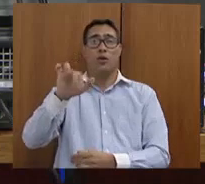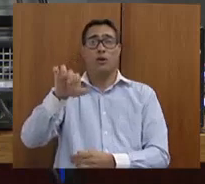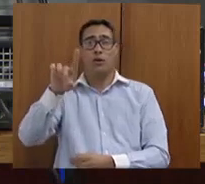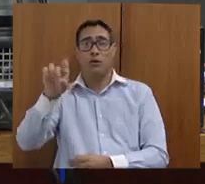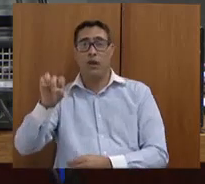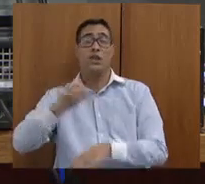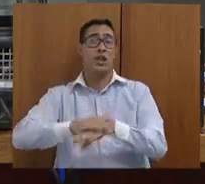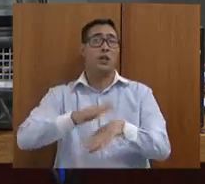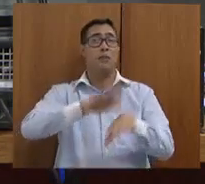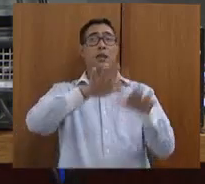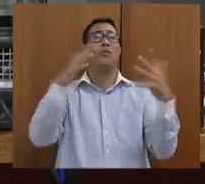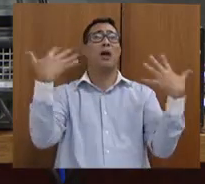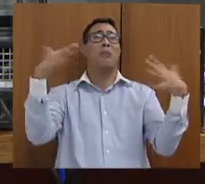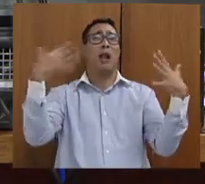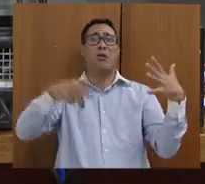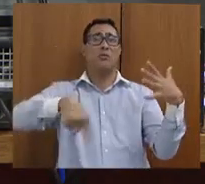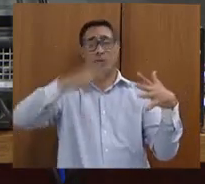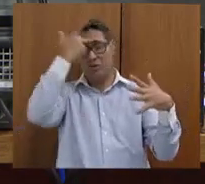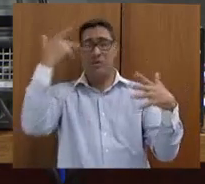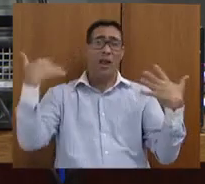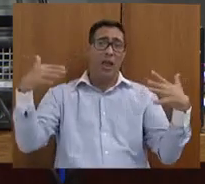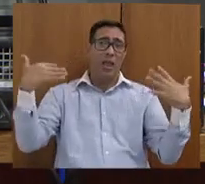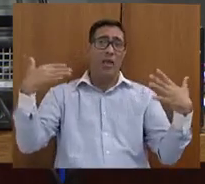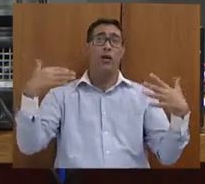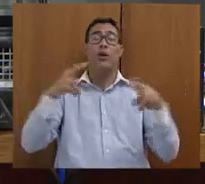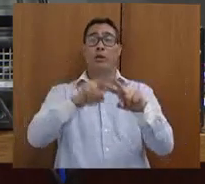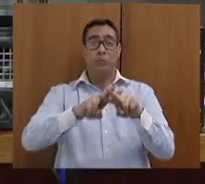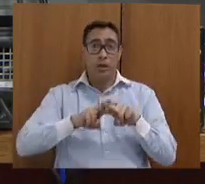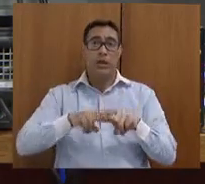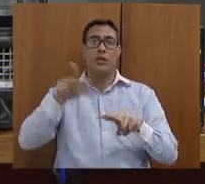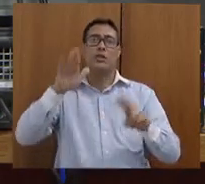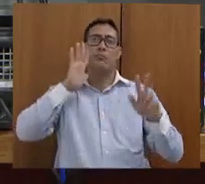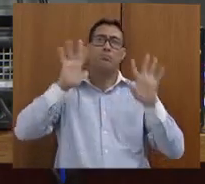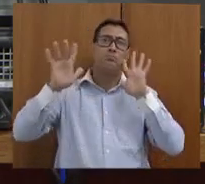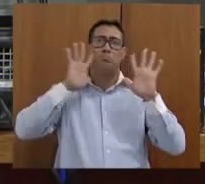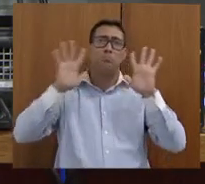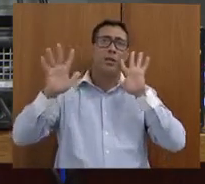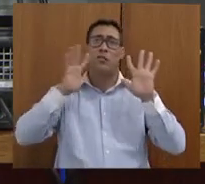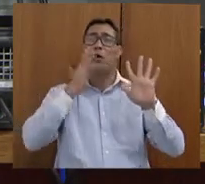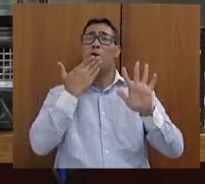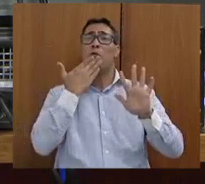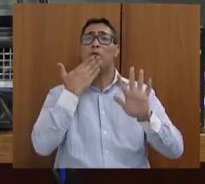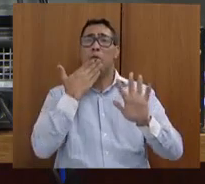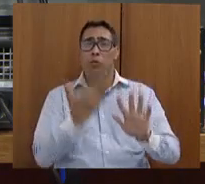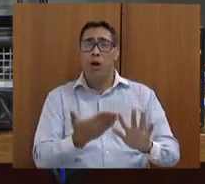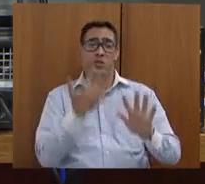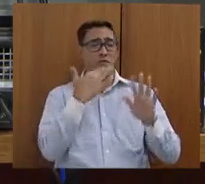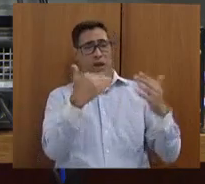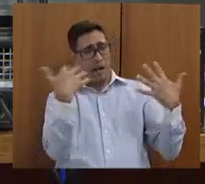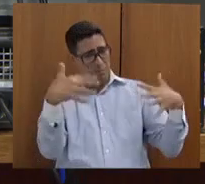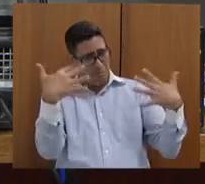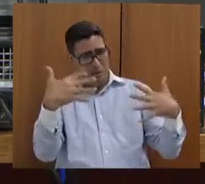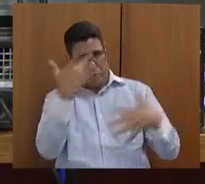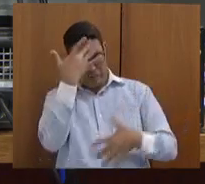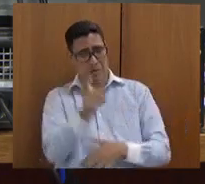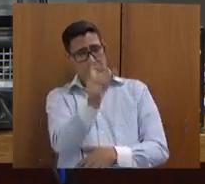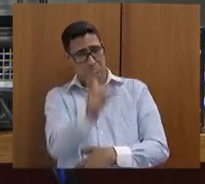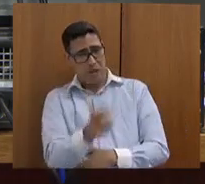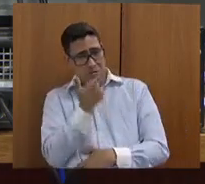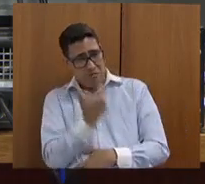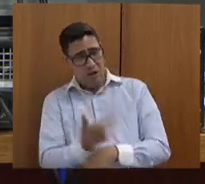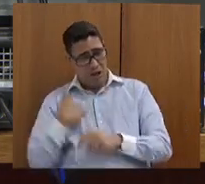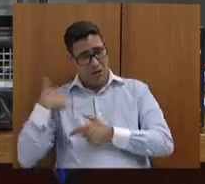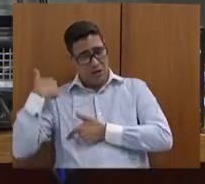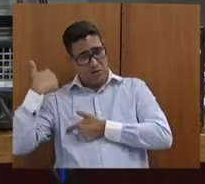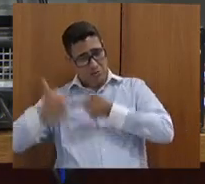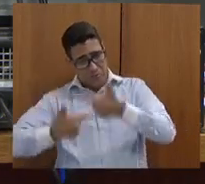aplausos E aí eu eu coloco esse senso crítico para que a gente reflita até que ponto vale a gente aplaudir uma fala de alguém que elogia um trabalho